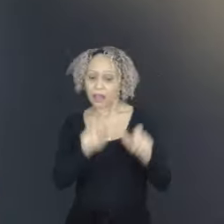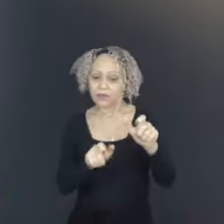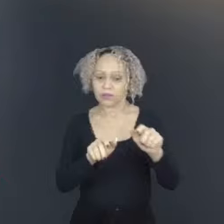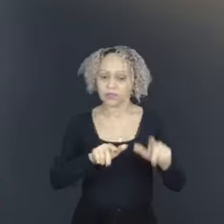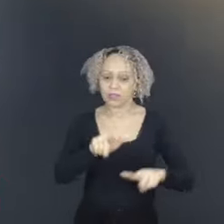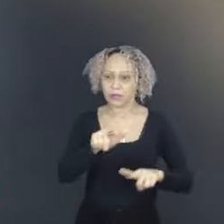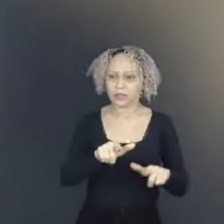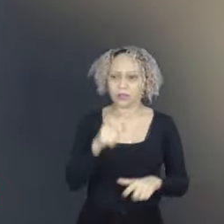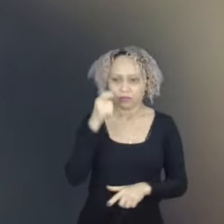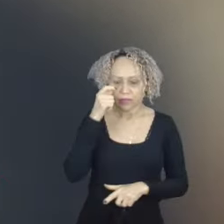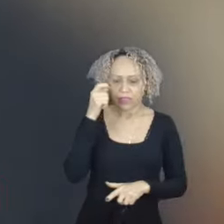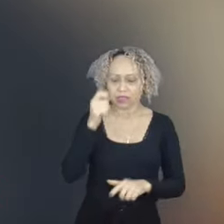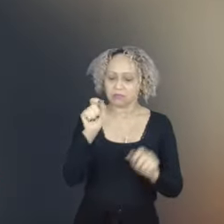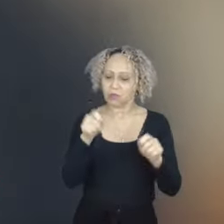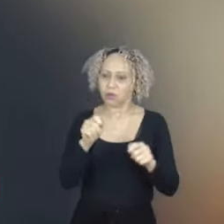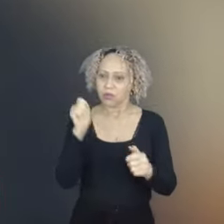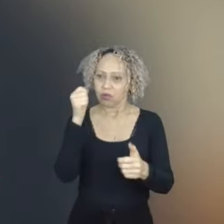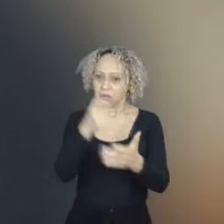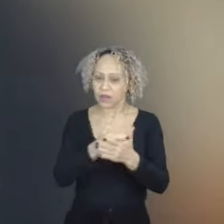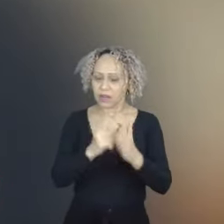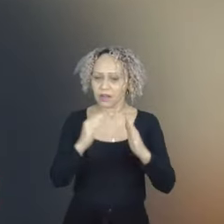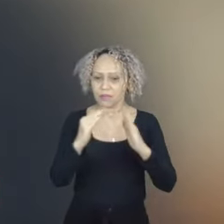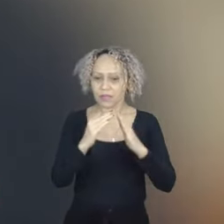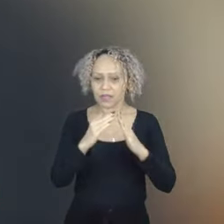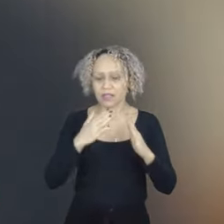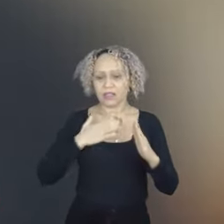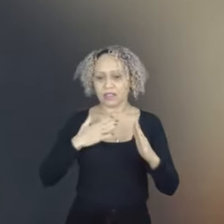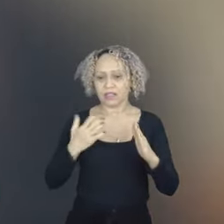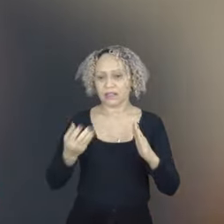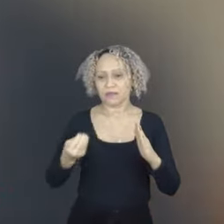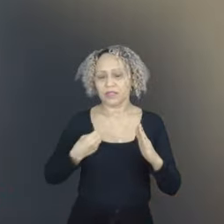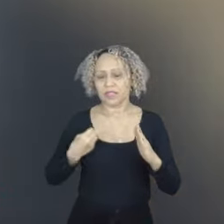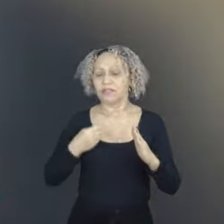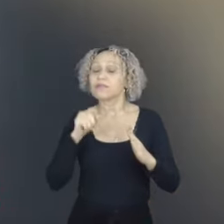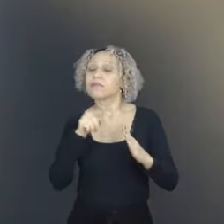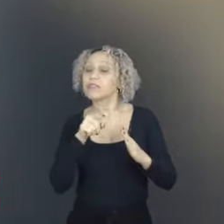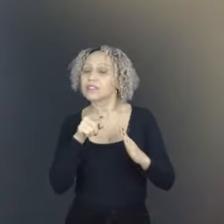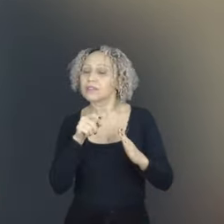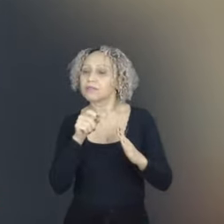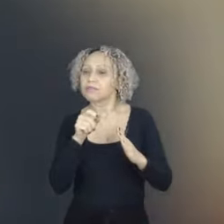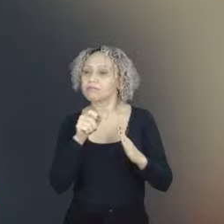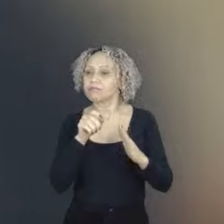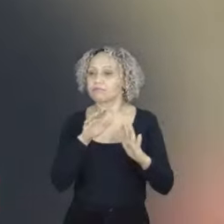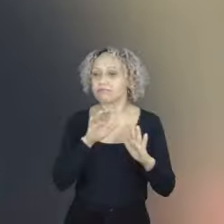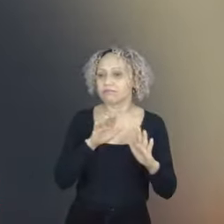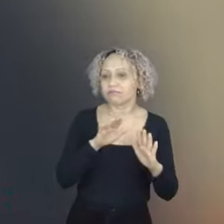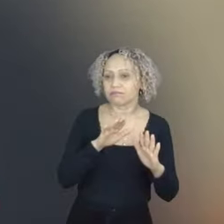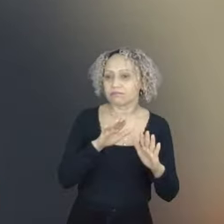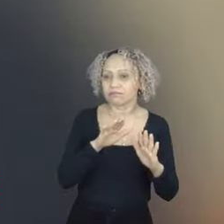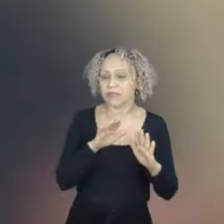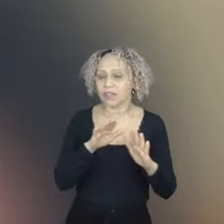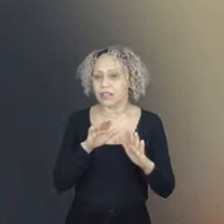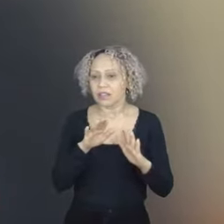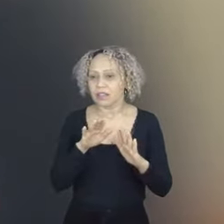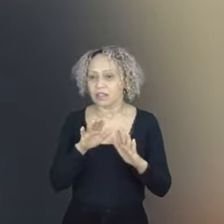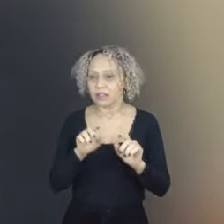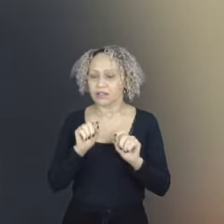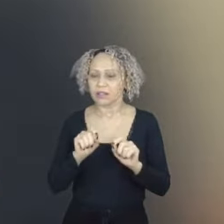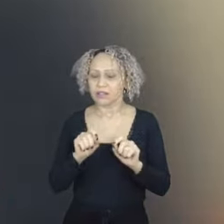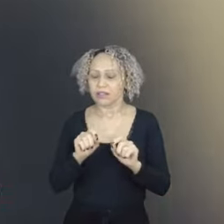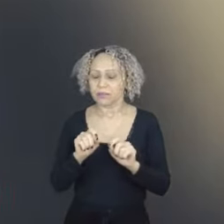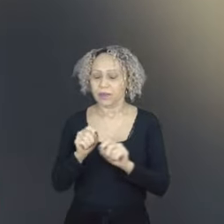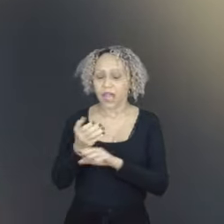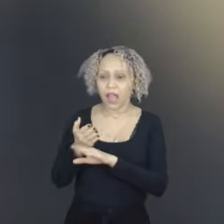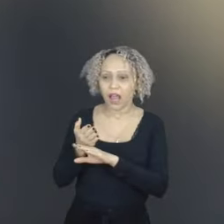uma casa Minha Vida e a sua renda não propiciava que ele